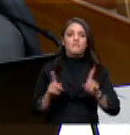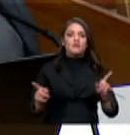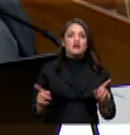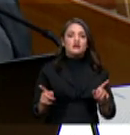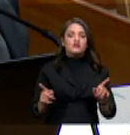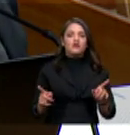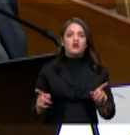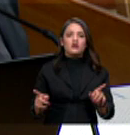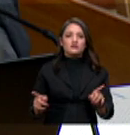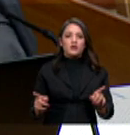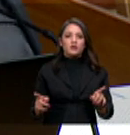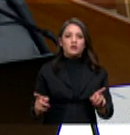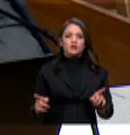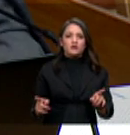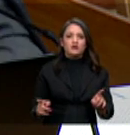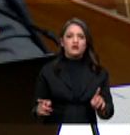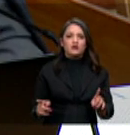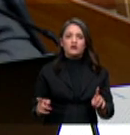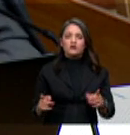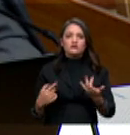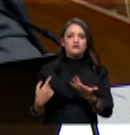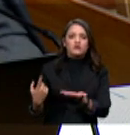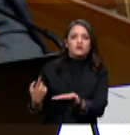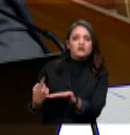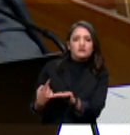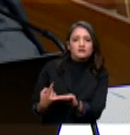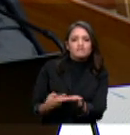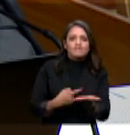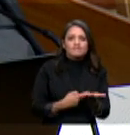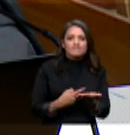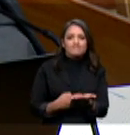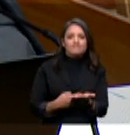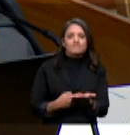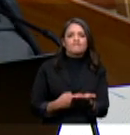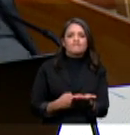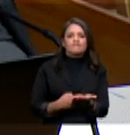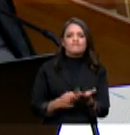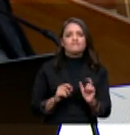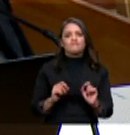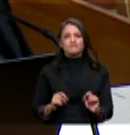que aqueles que negociaram são